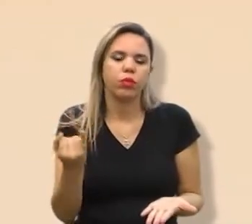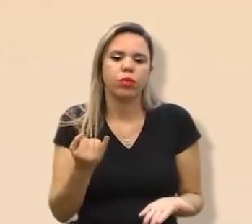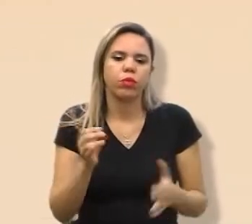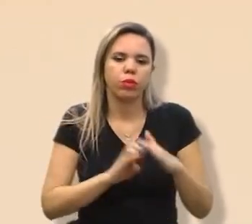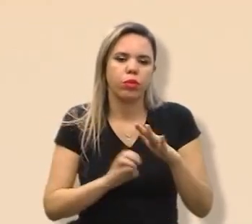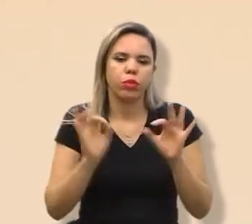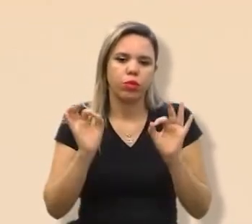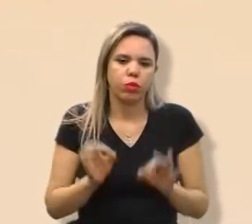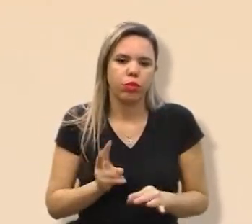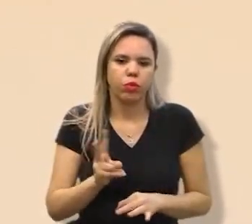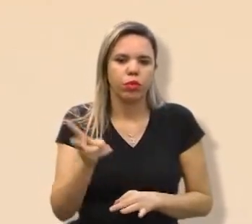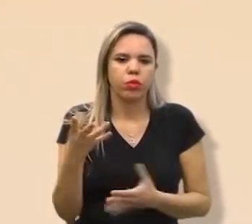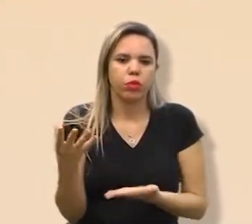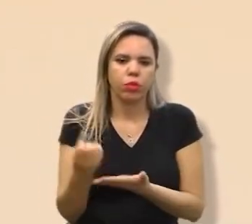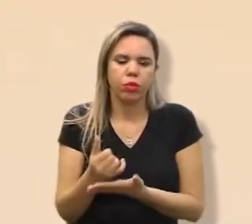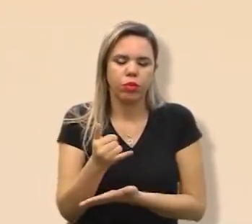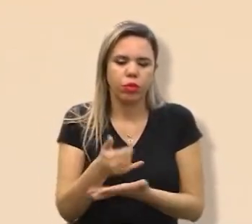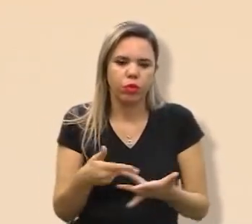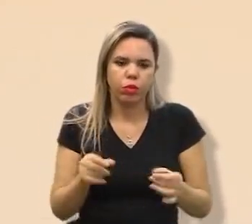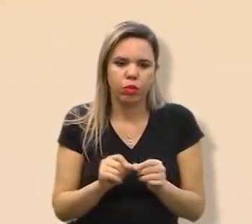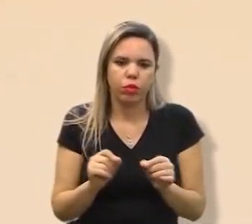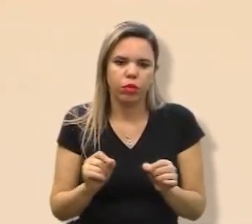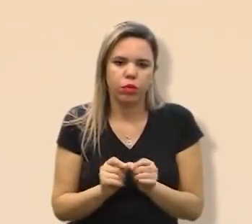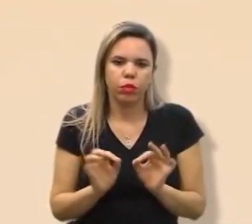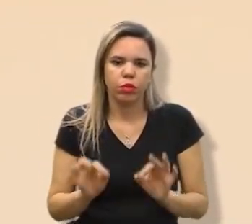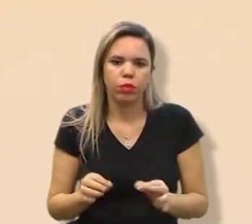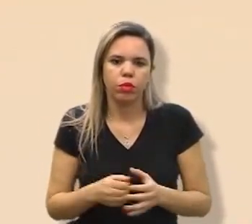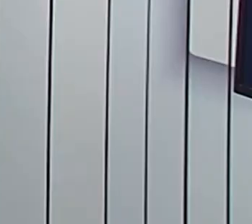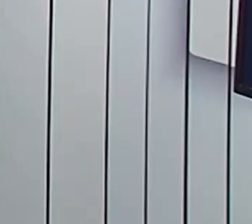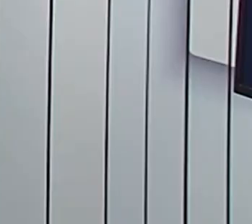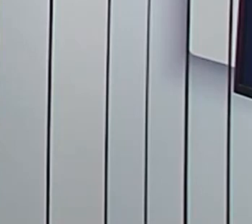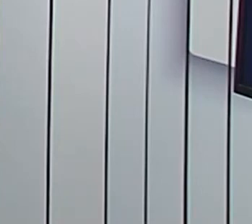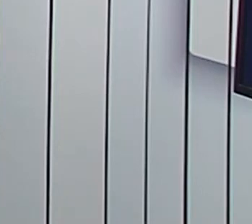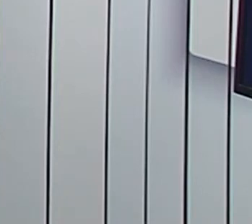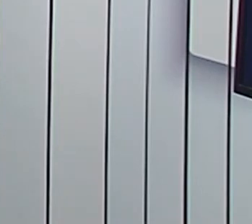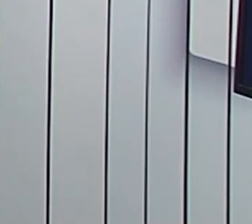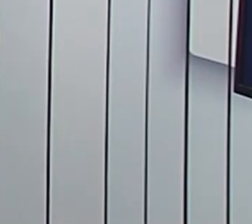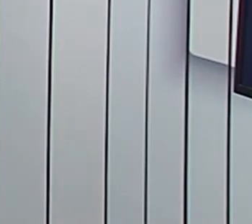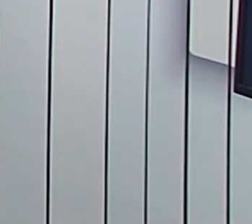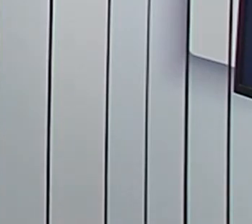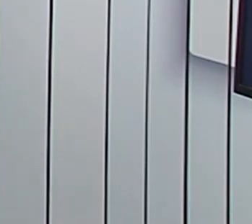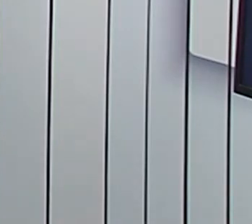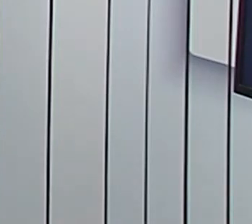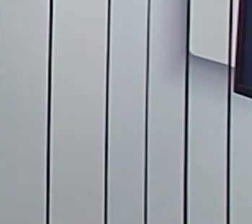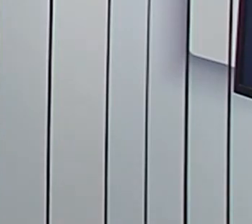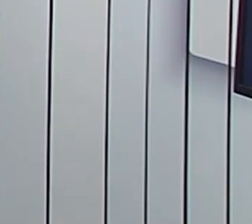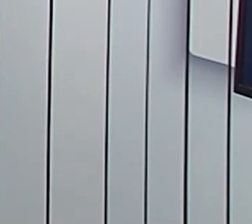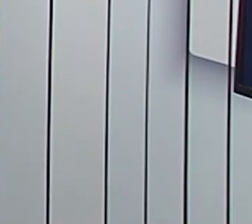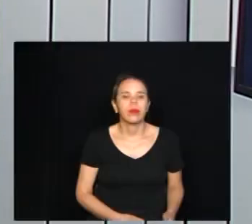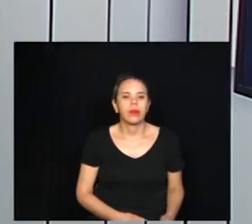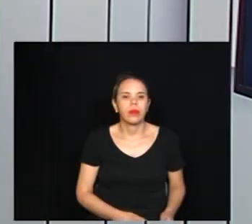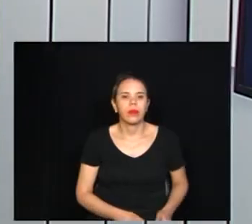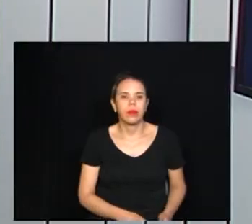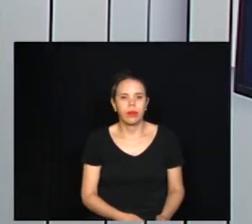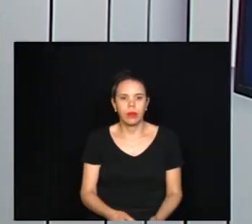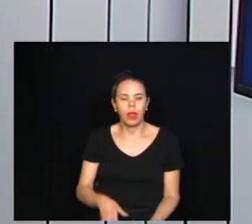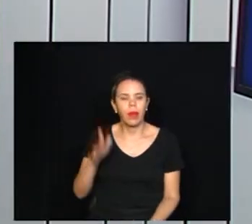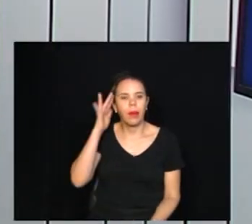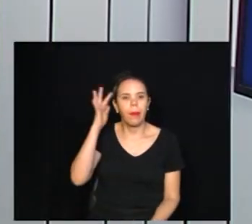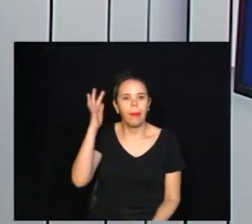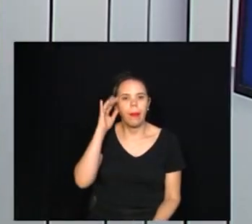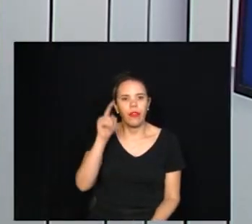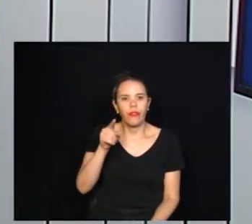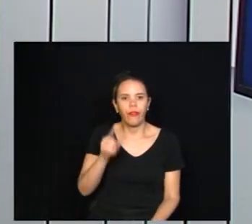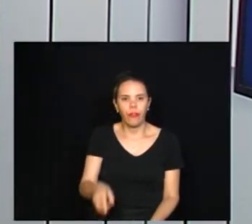você caminhar de forma correta, recolhimento tributário, caminhar tudo direitinho. Agora imagine esta situação.